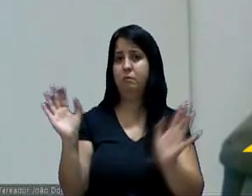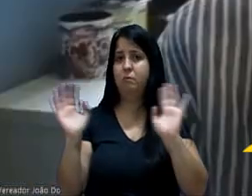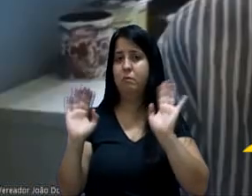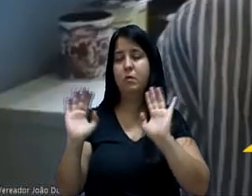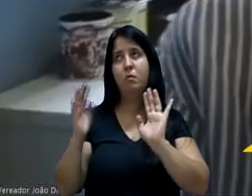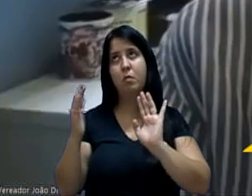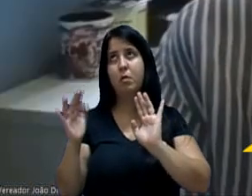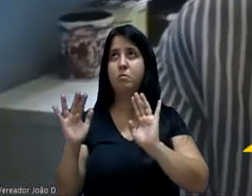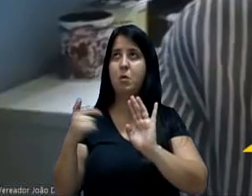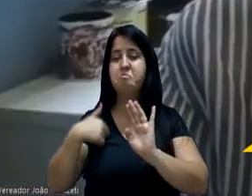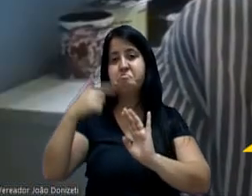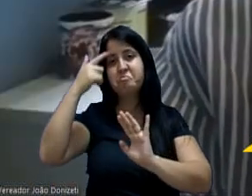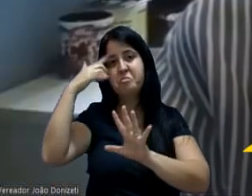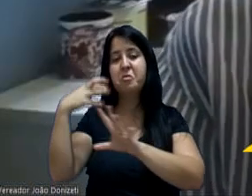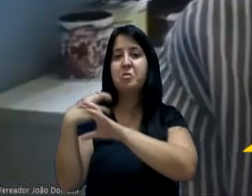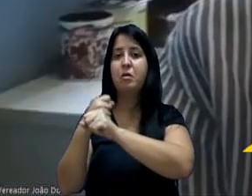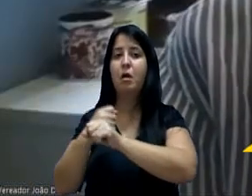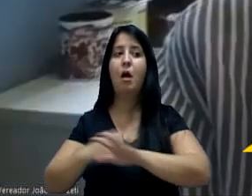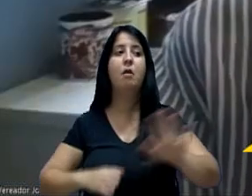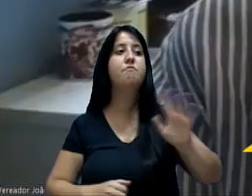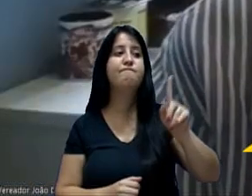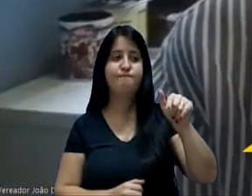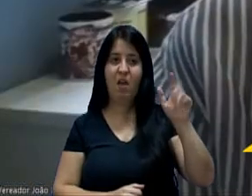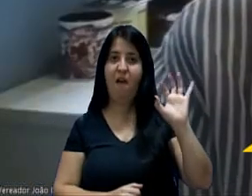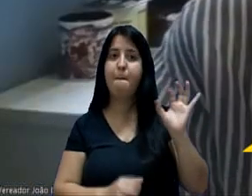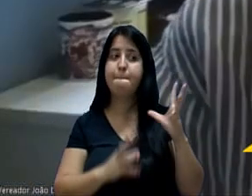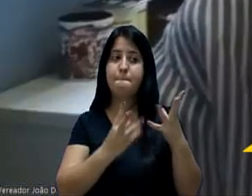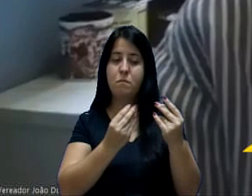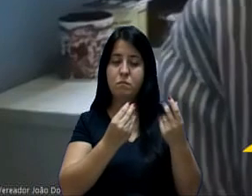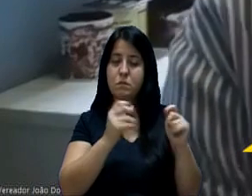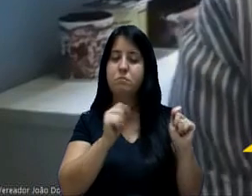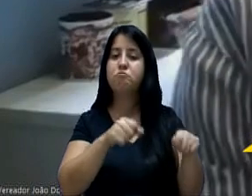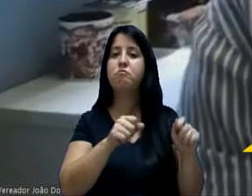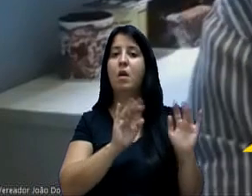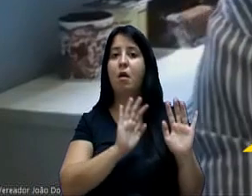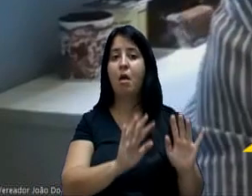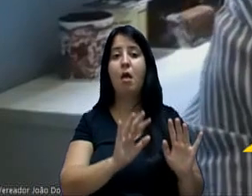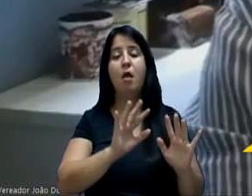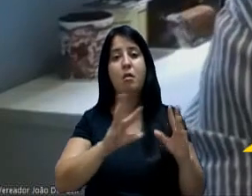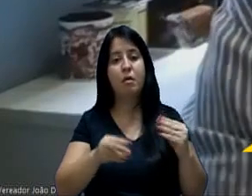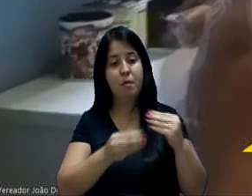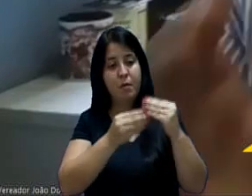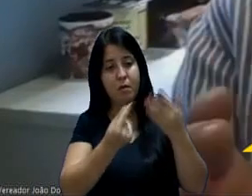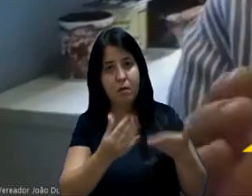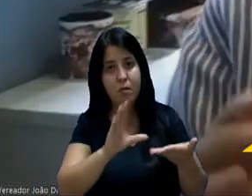não, vereador, é bastante, é bastante. Das